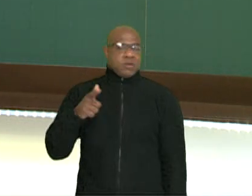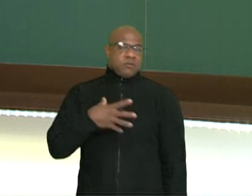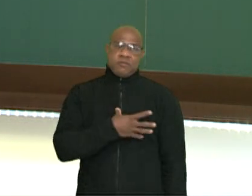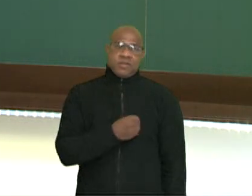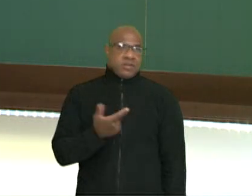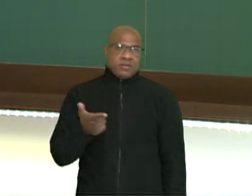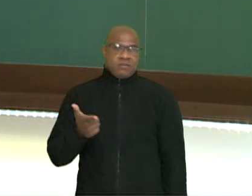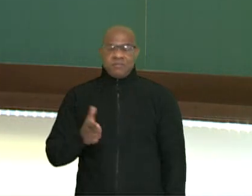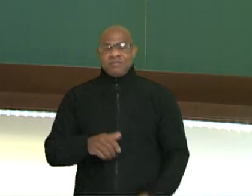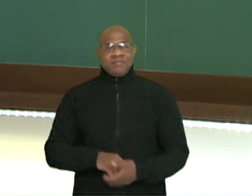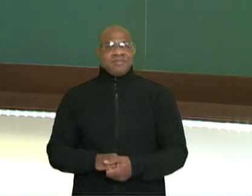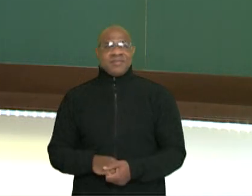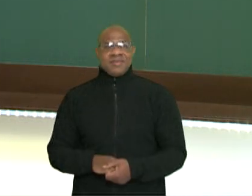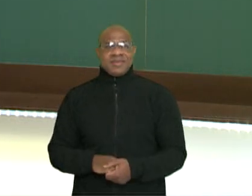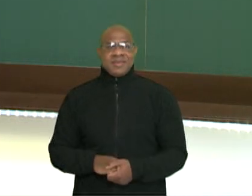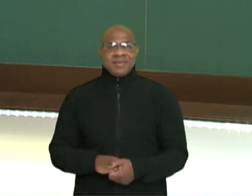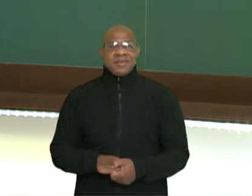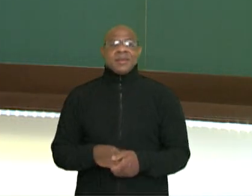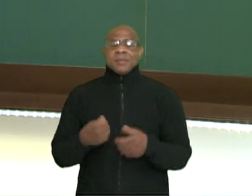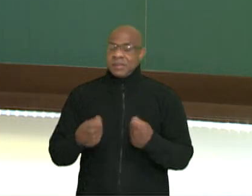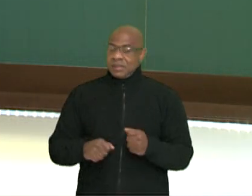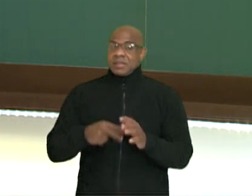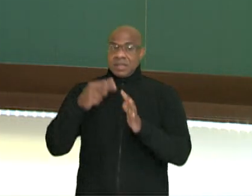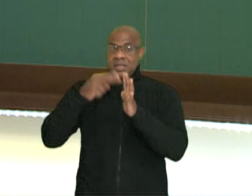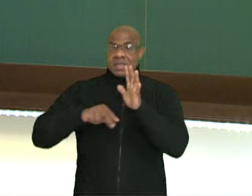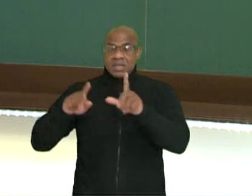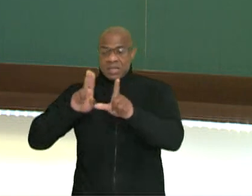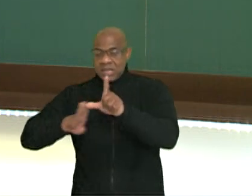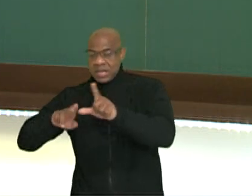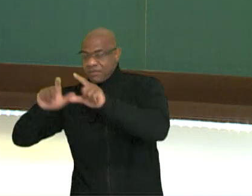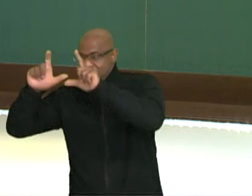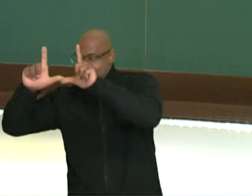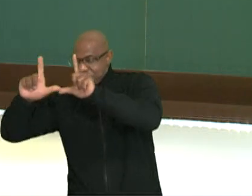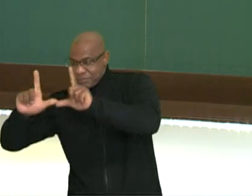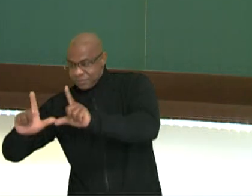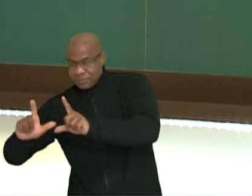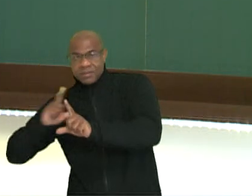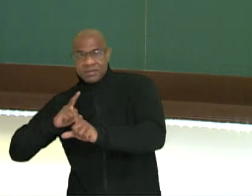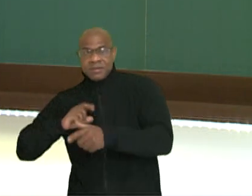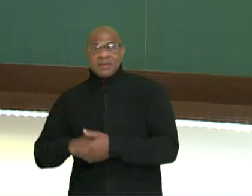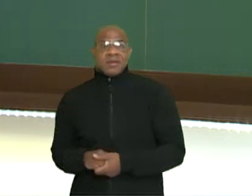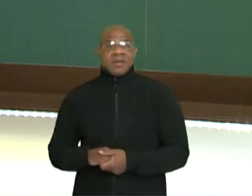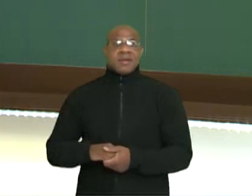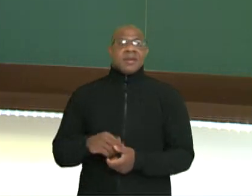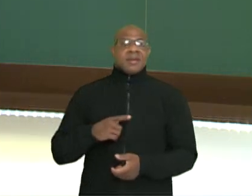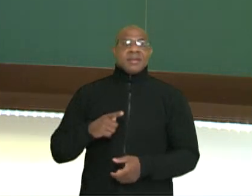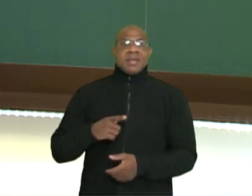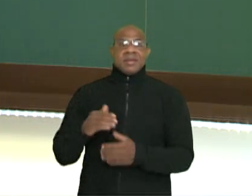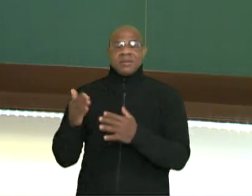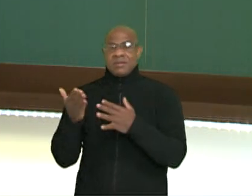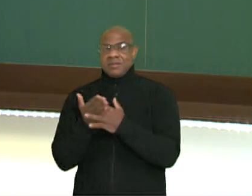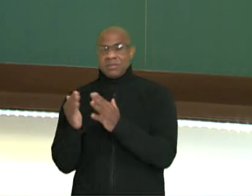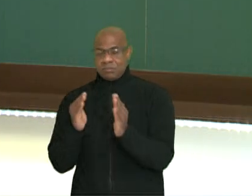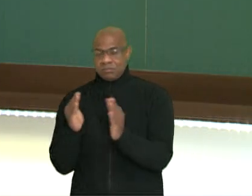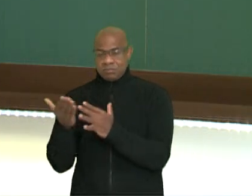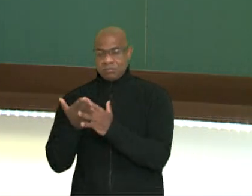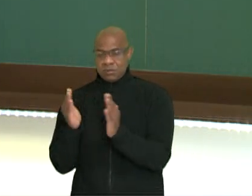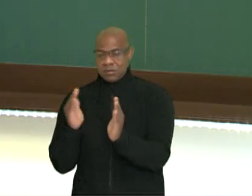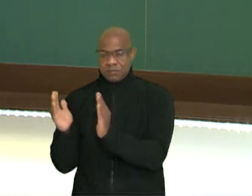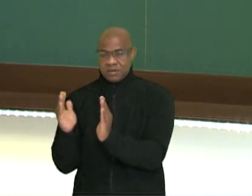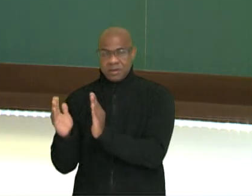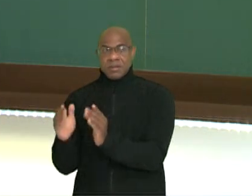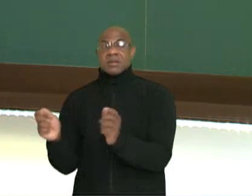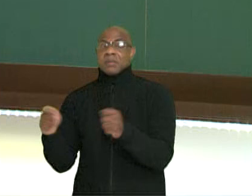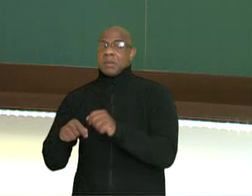filho. É assim que a gente lê. Tem que ter a legenda daí, tá? E aqui também, ó, tem o intervalo, que também pode